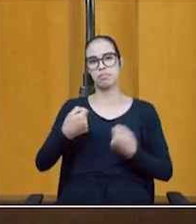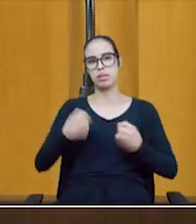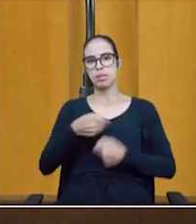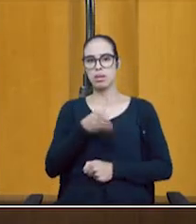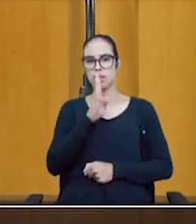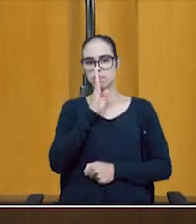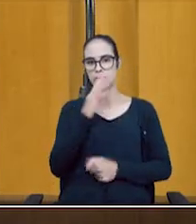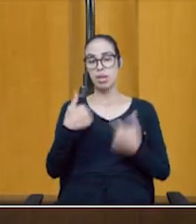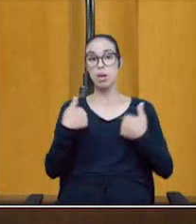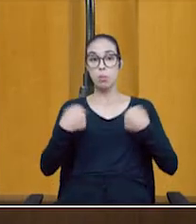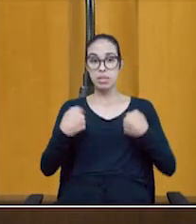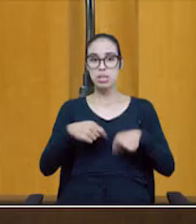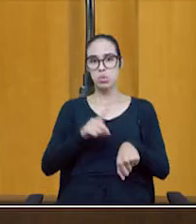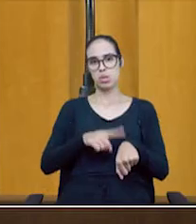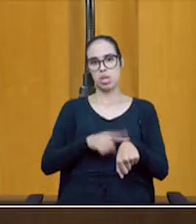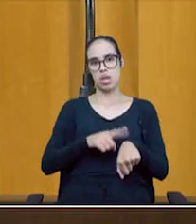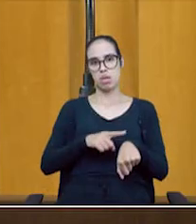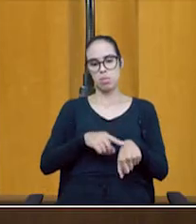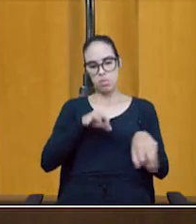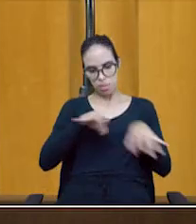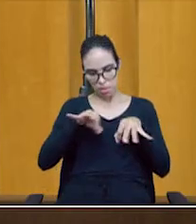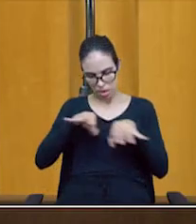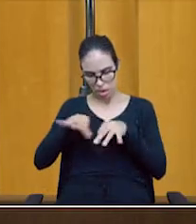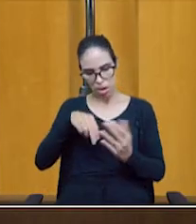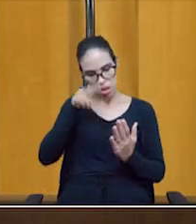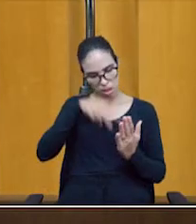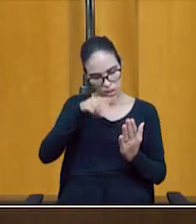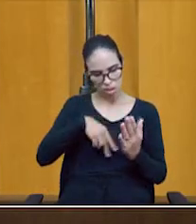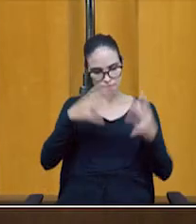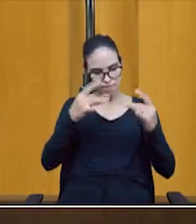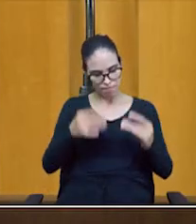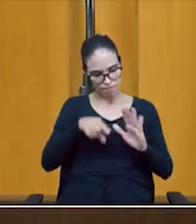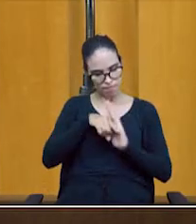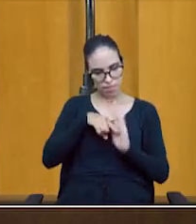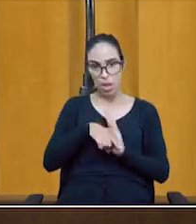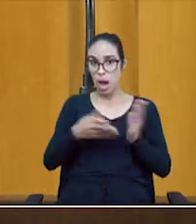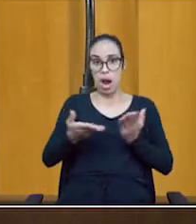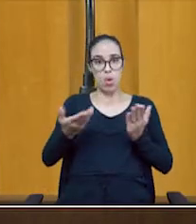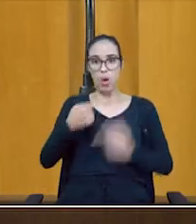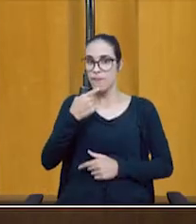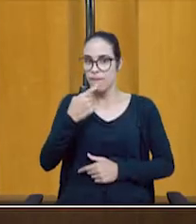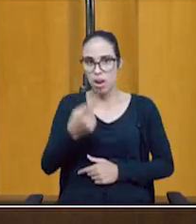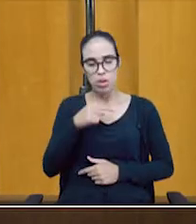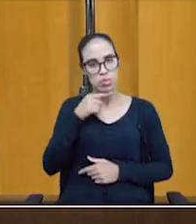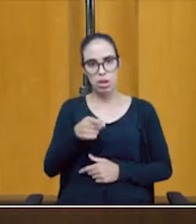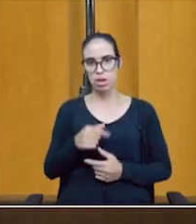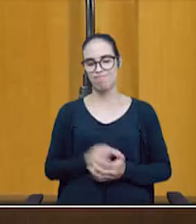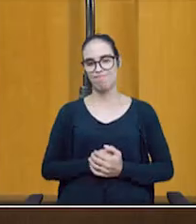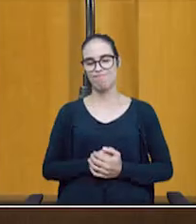de um prazo para fazer mais leituras. Eu agora não devo me manifestar. Então, que nós